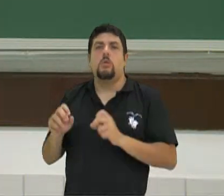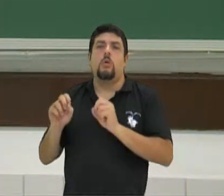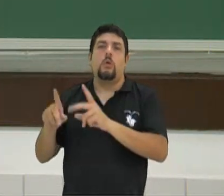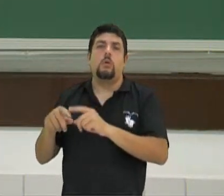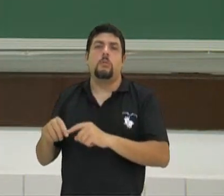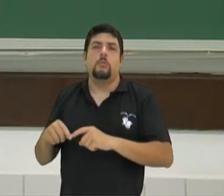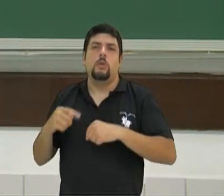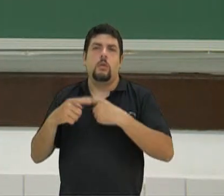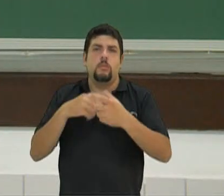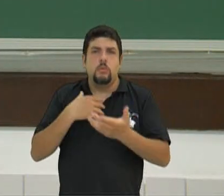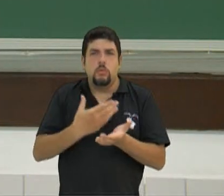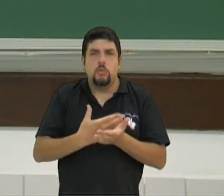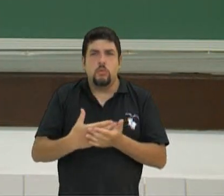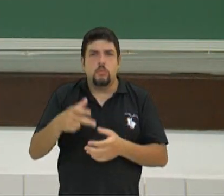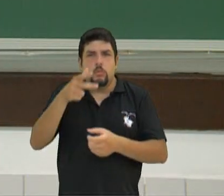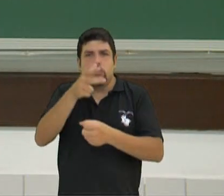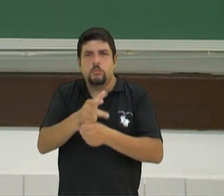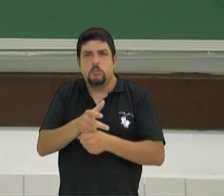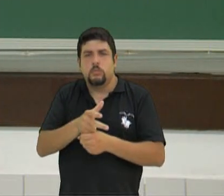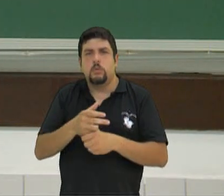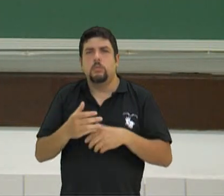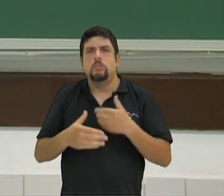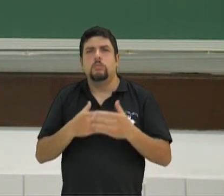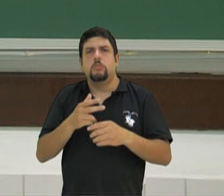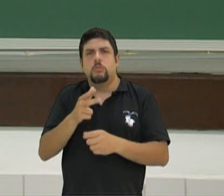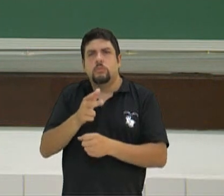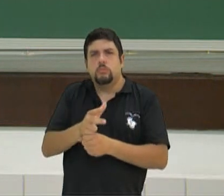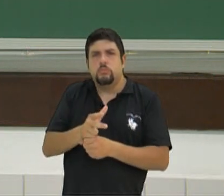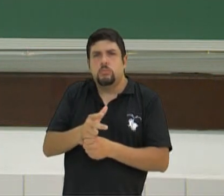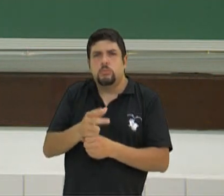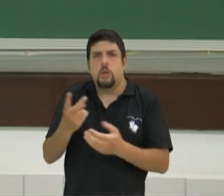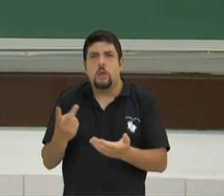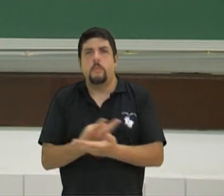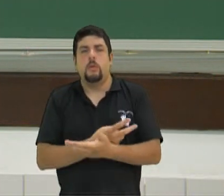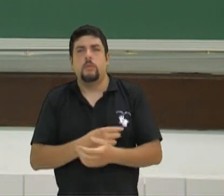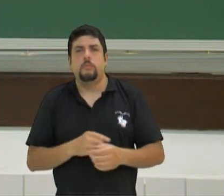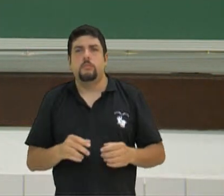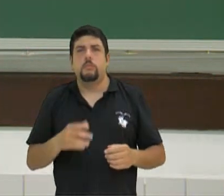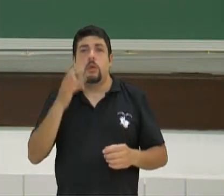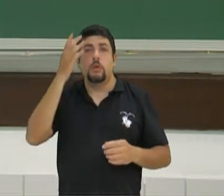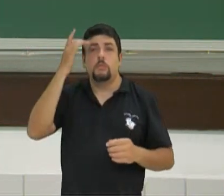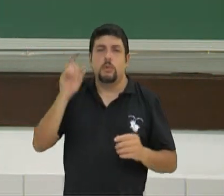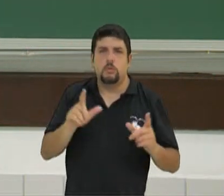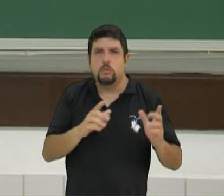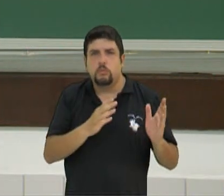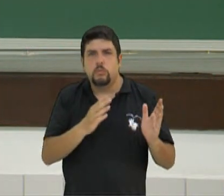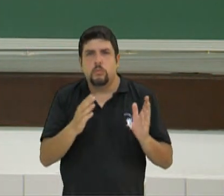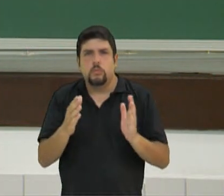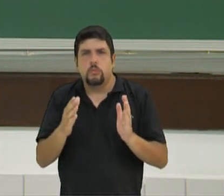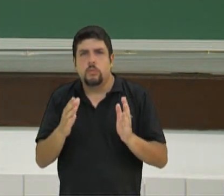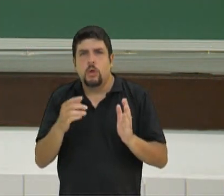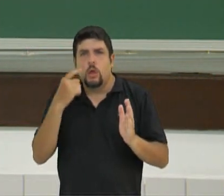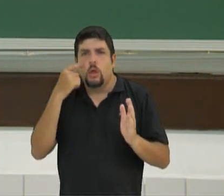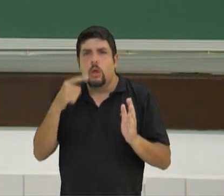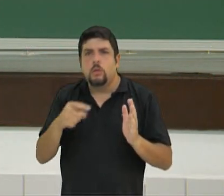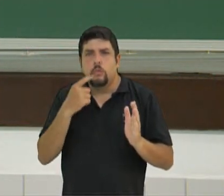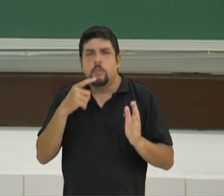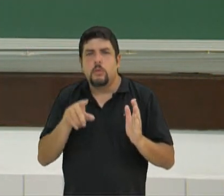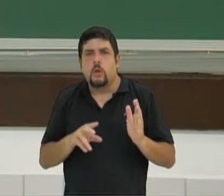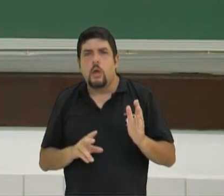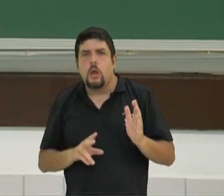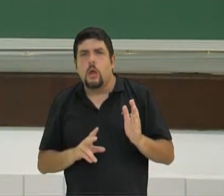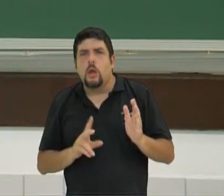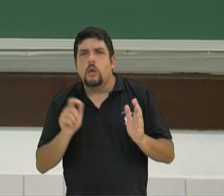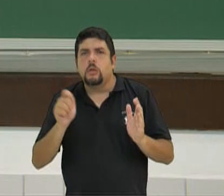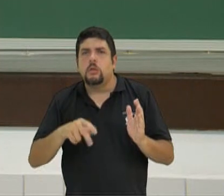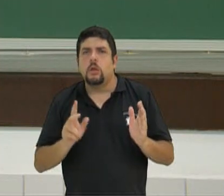maquininha e começou a filmar. Aí um dia ele foi, fez um negócio errado, no dia seguinte ele foi ver, ele viu, descobriu o famoso corte, viu que dava